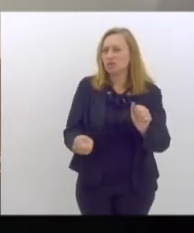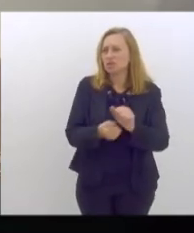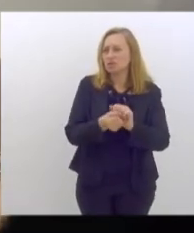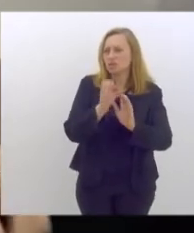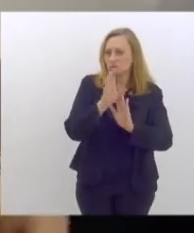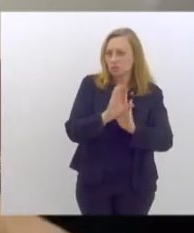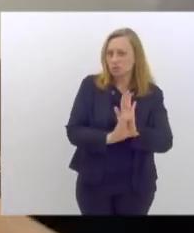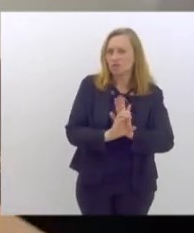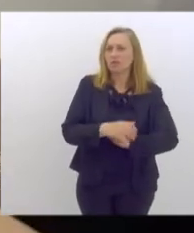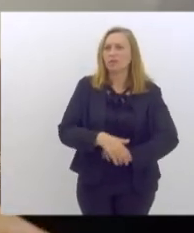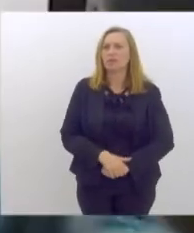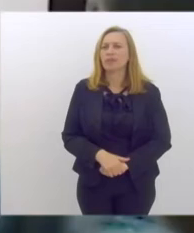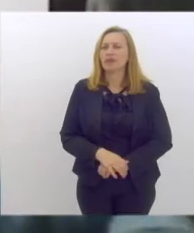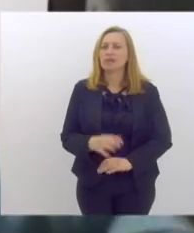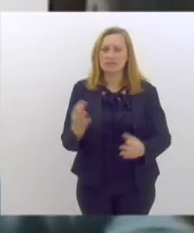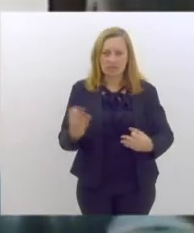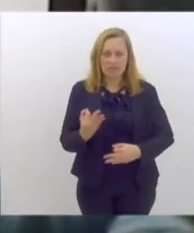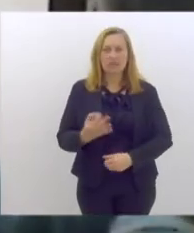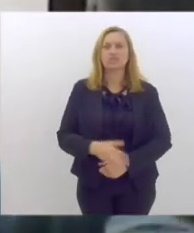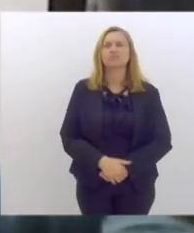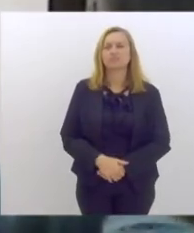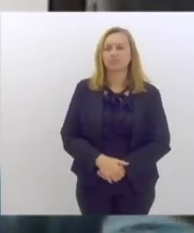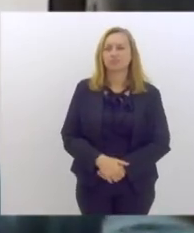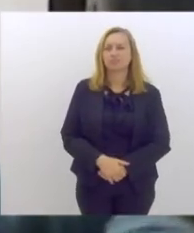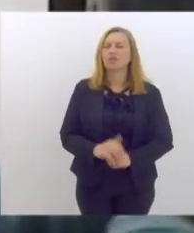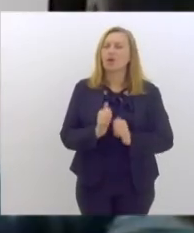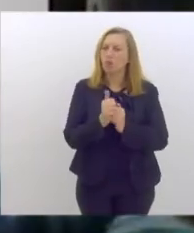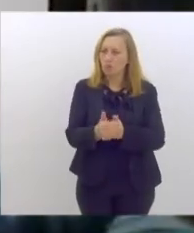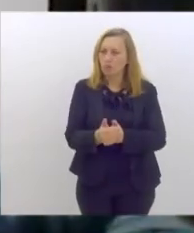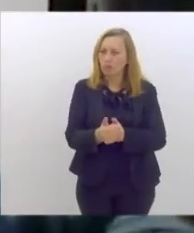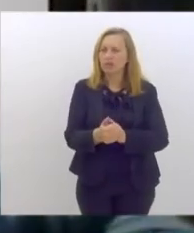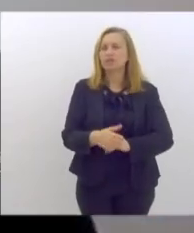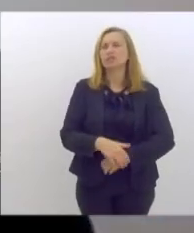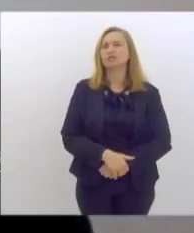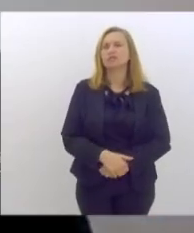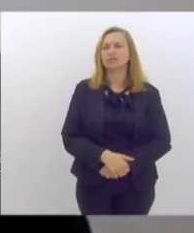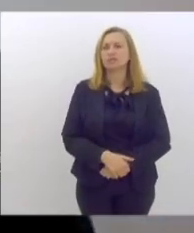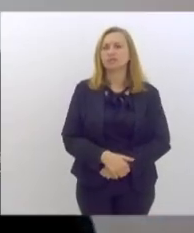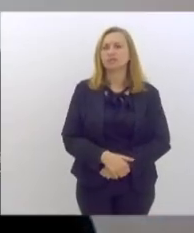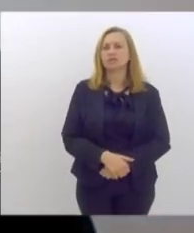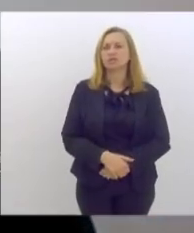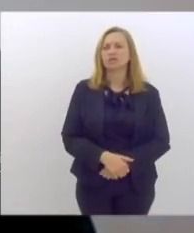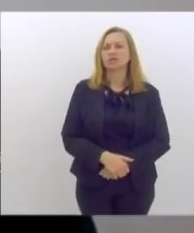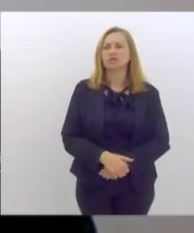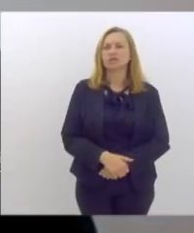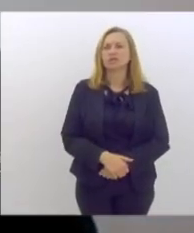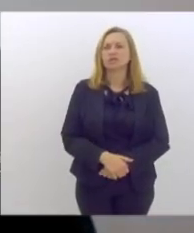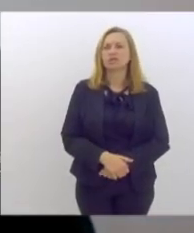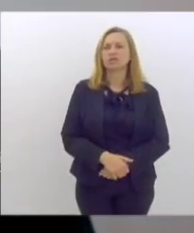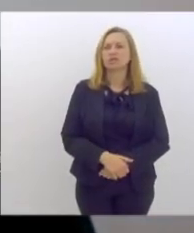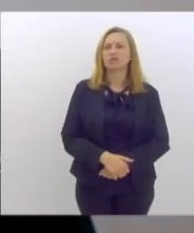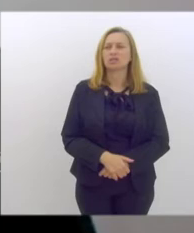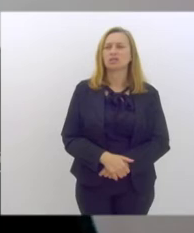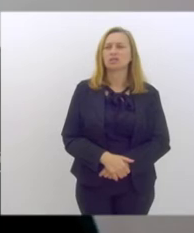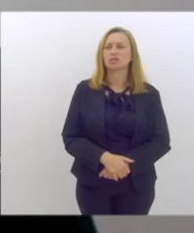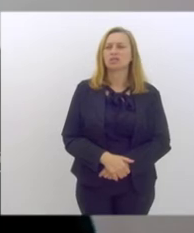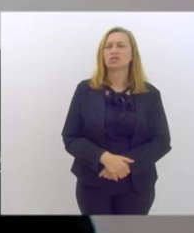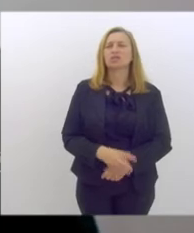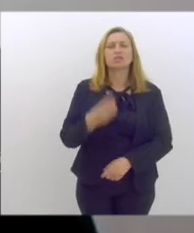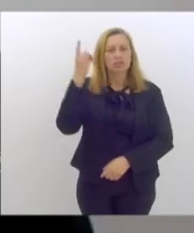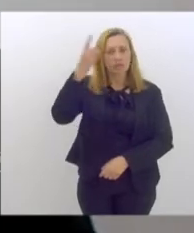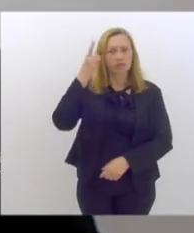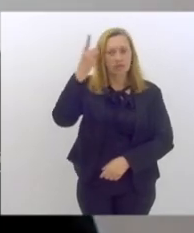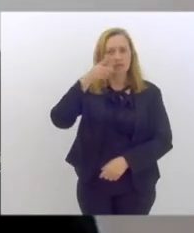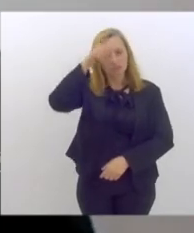emendas e tem toda razão acompanhando tô acompanhando divergência com vossa excelência'